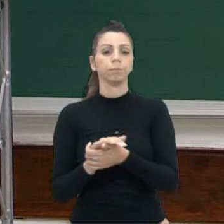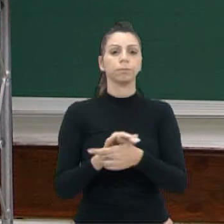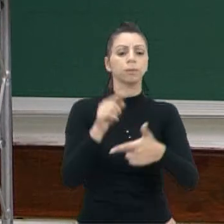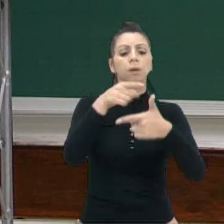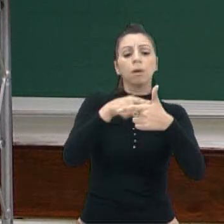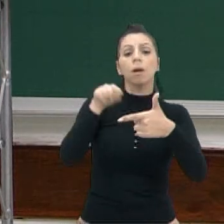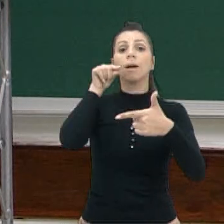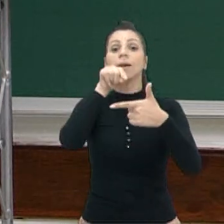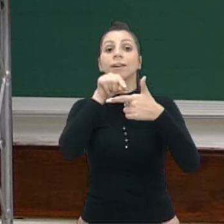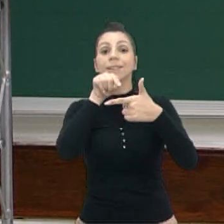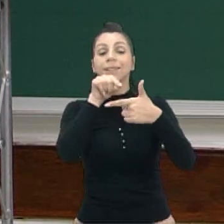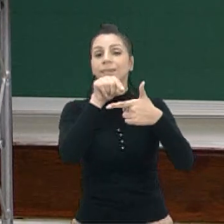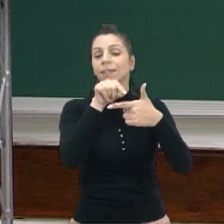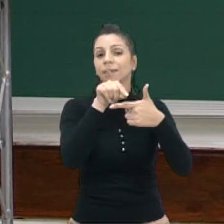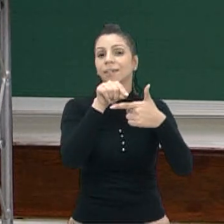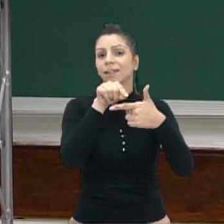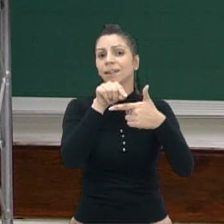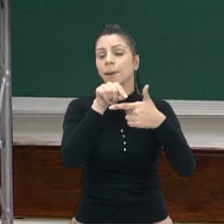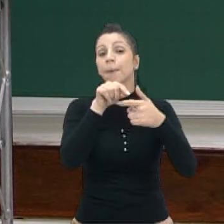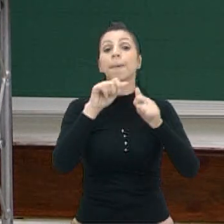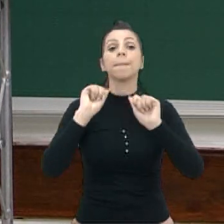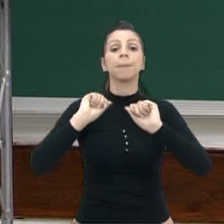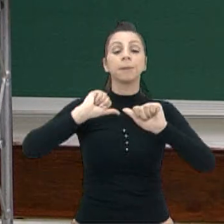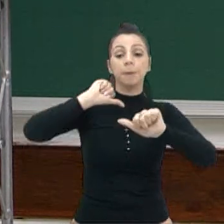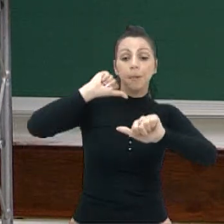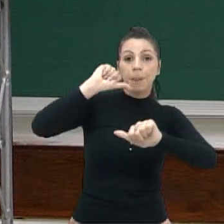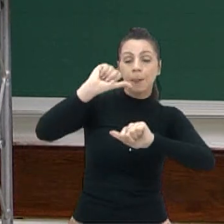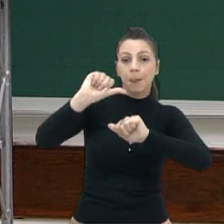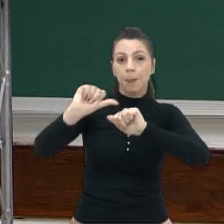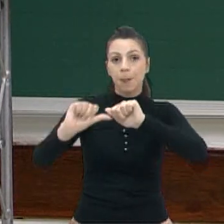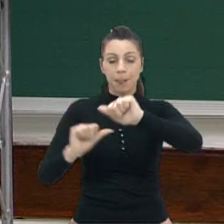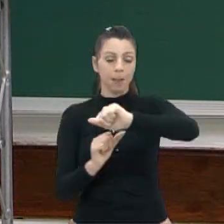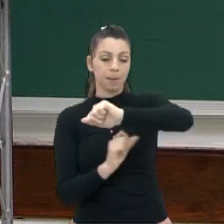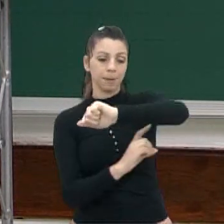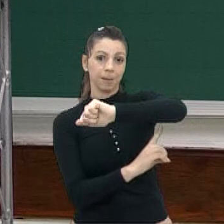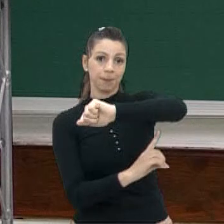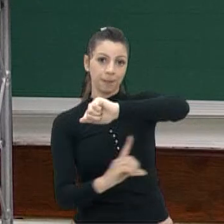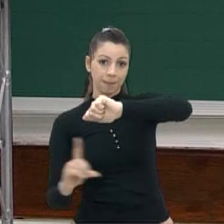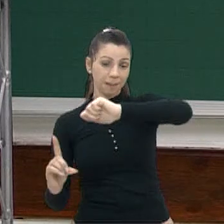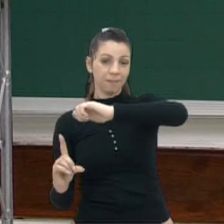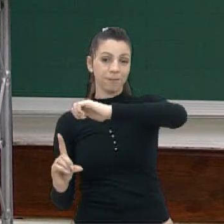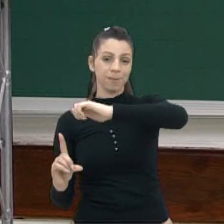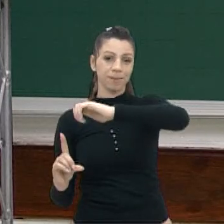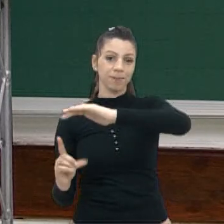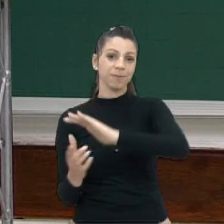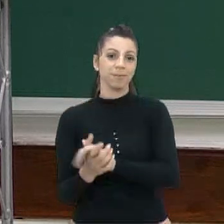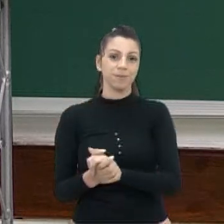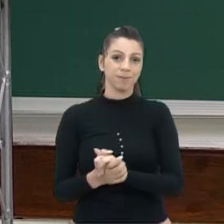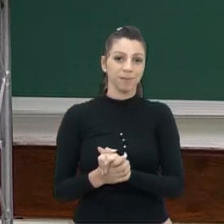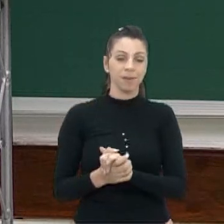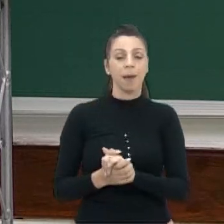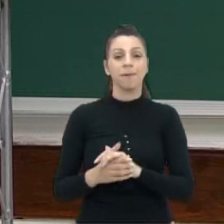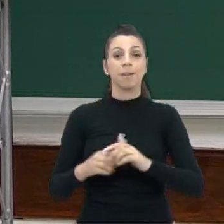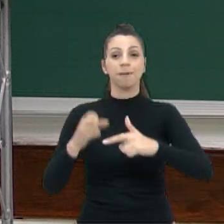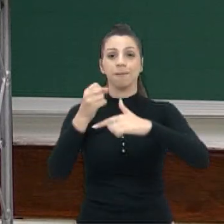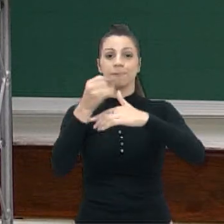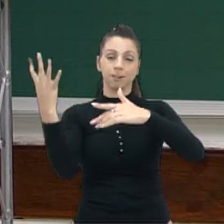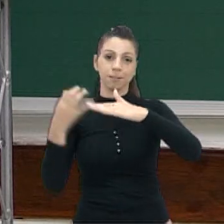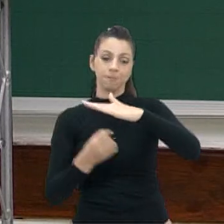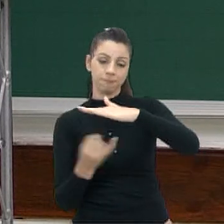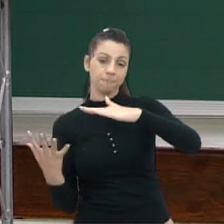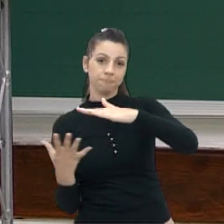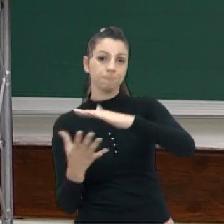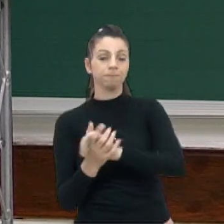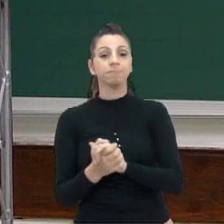no divisor, você tem que transformar essa letra em denominador. Aí o meu resultado já não vai ser monômio, vai ser uma fração algébrica, que não é o